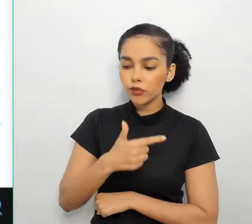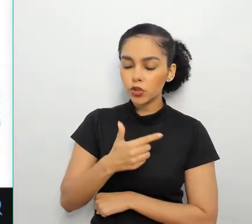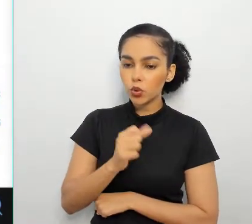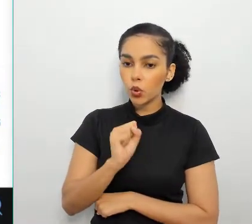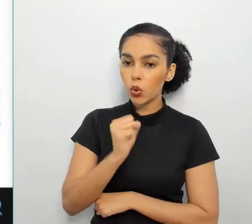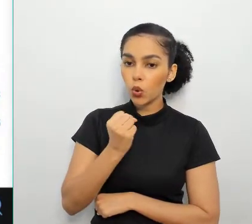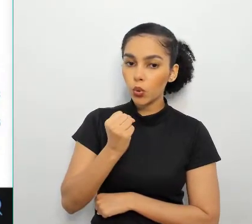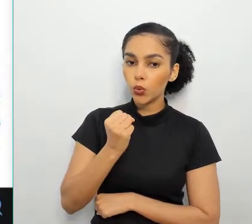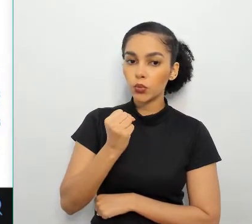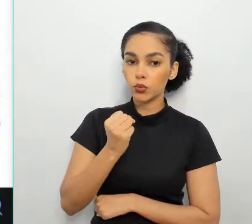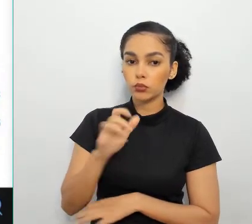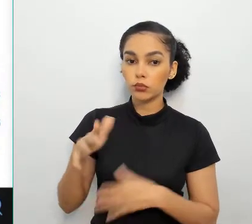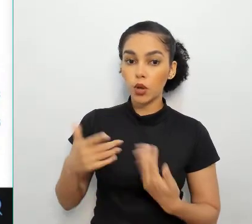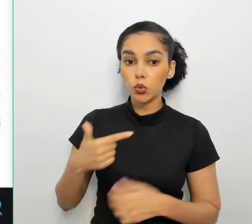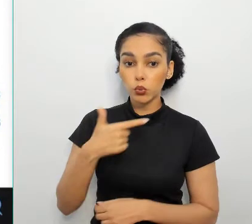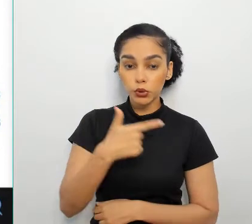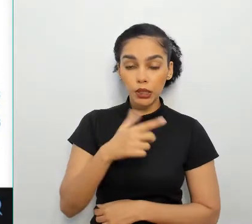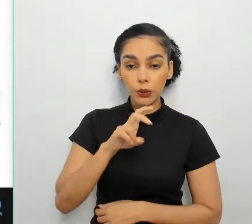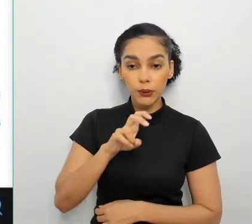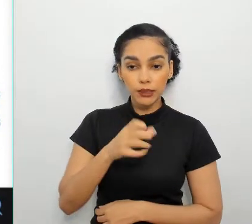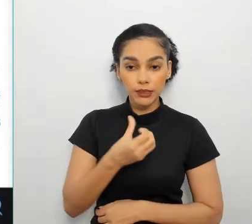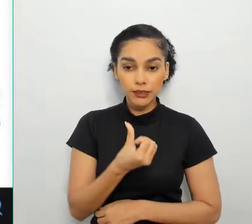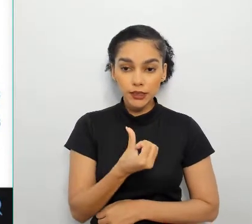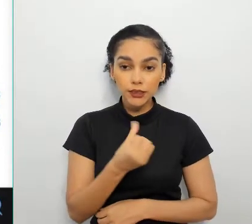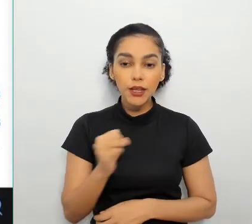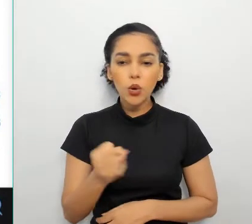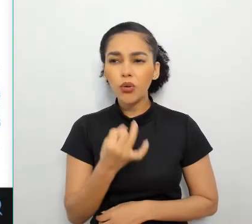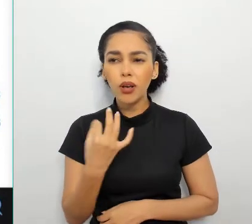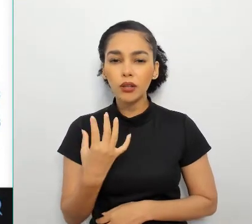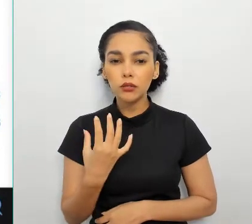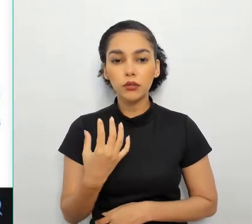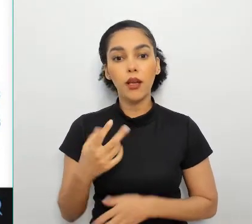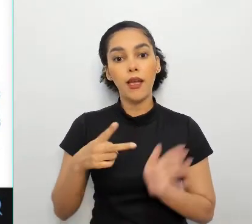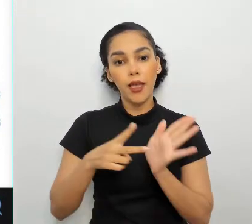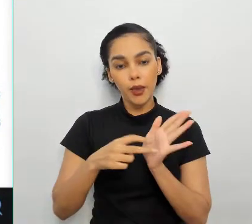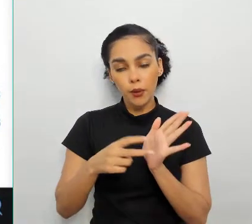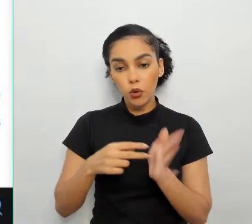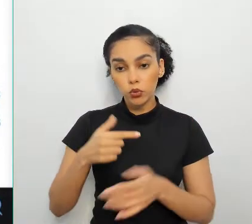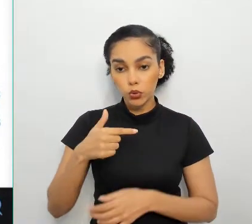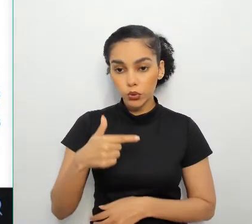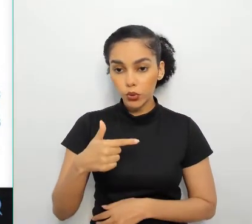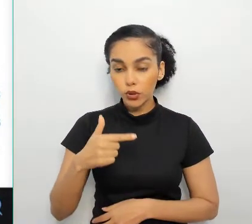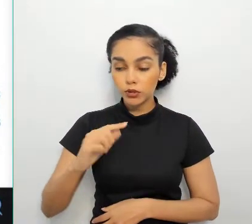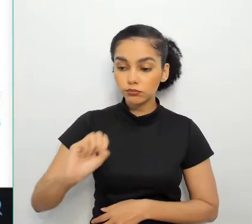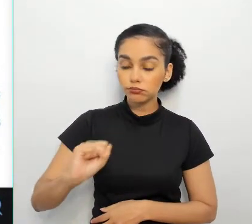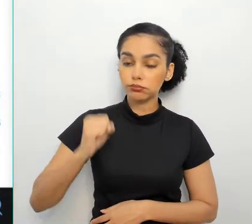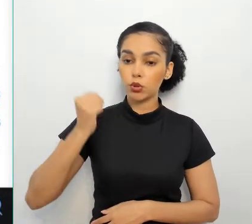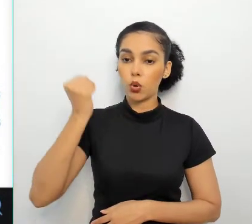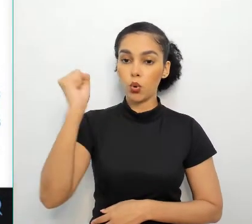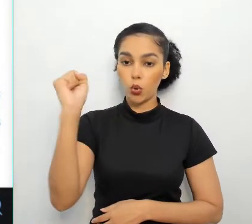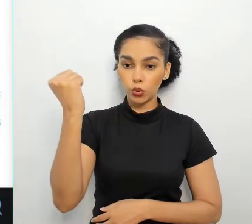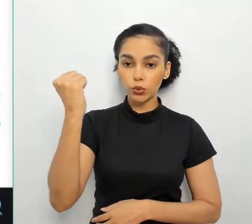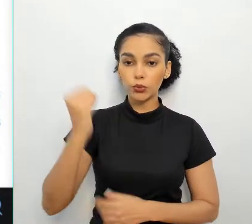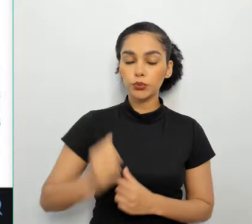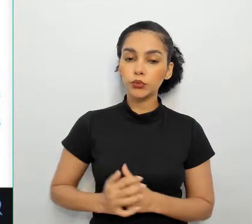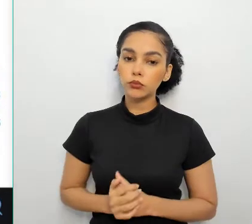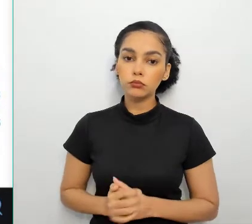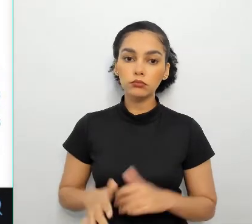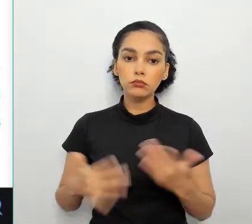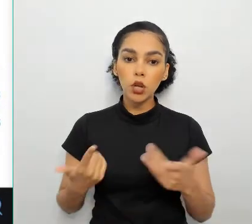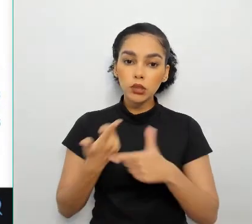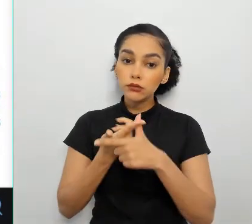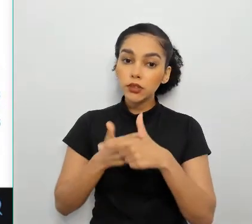seja, 256 é 2 elevado a 8, tá? Se você fatorar direitinho, você vai ver que dá 2 elevado a 8. Divisão de potência de mesma